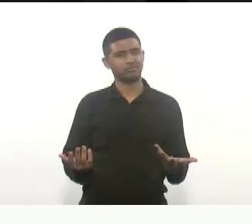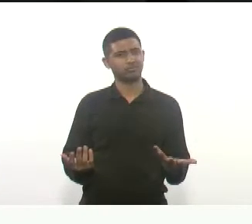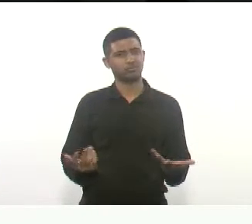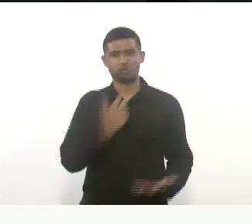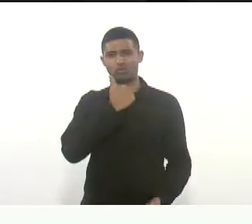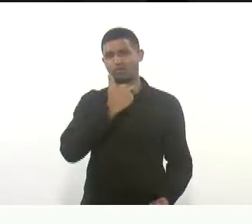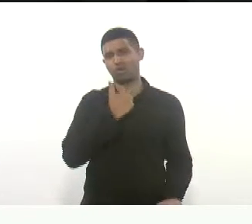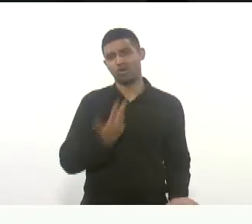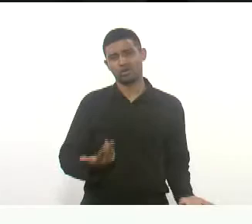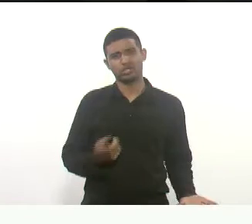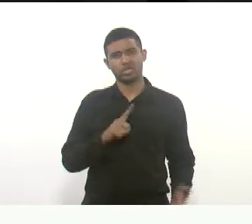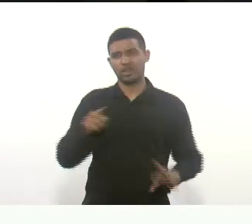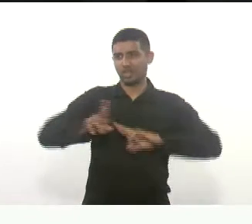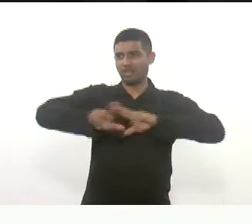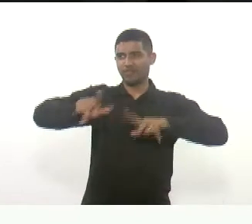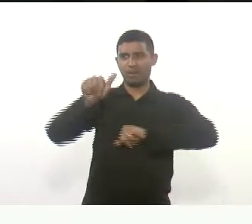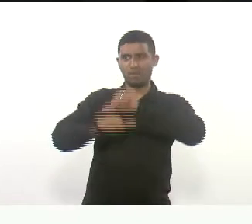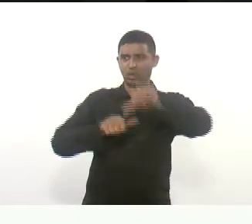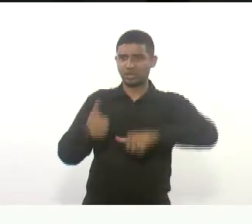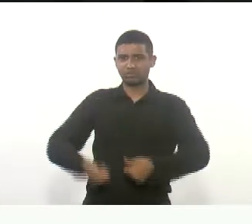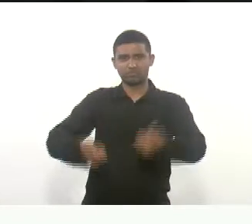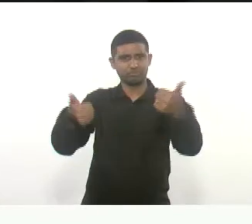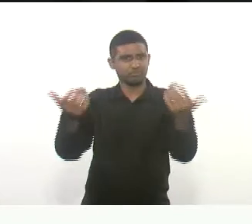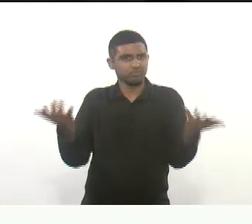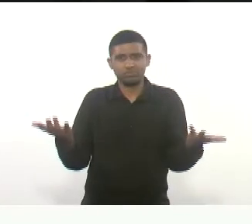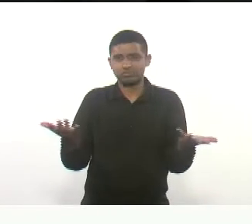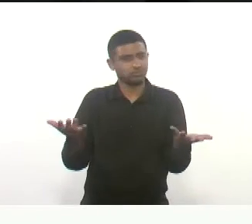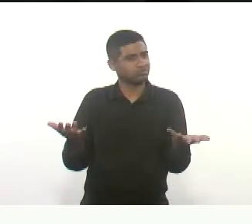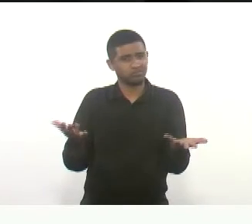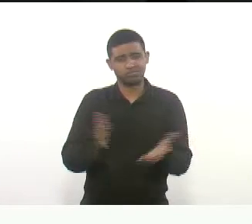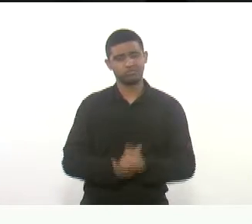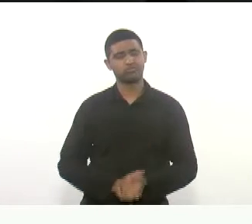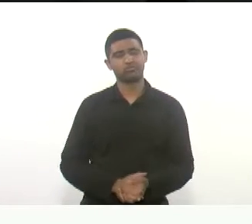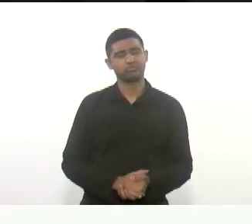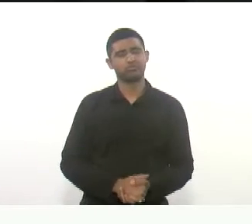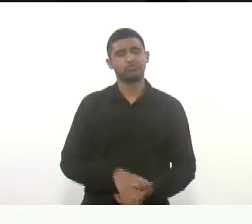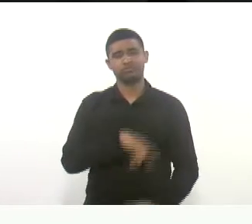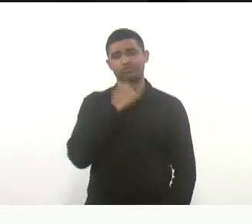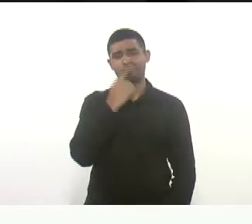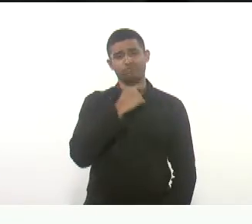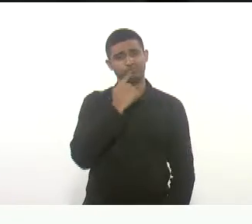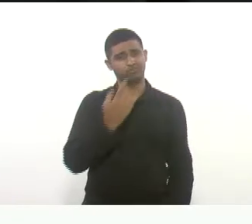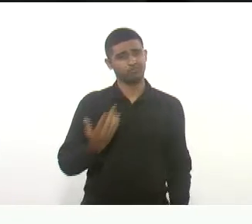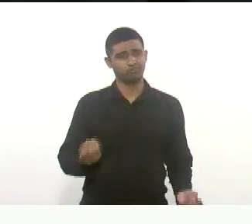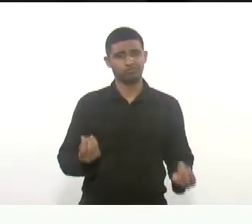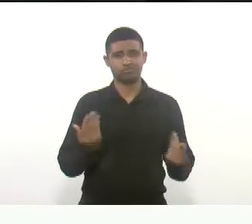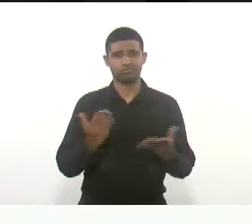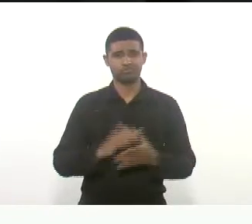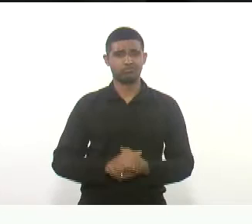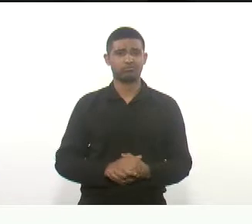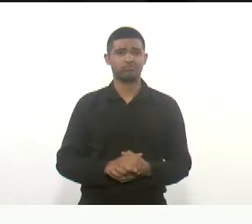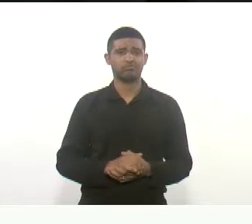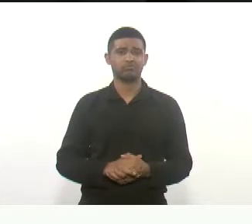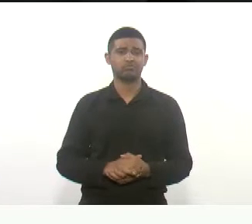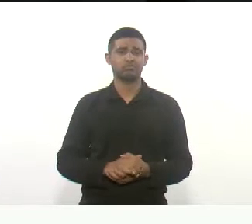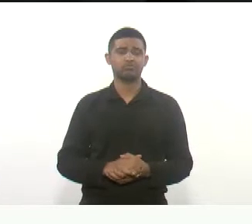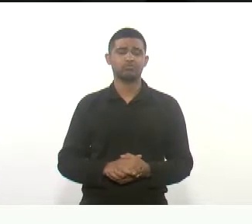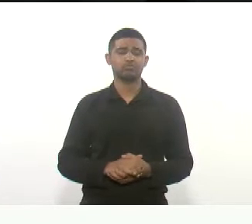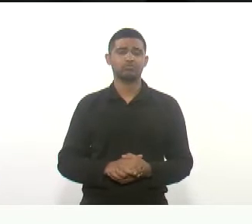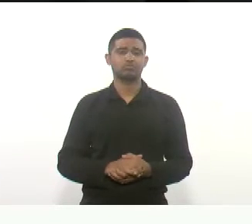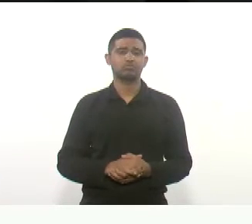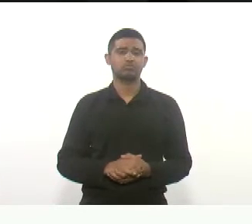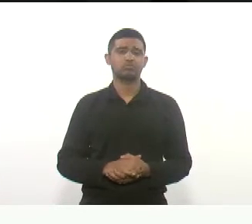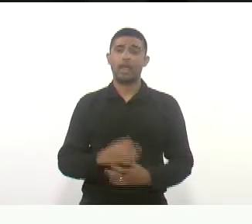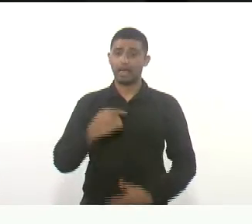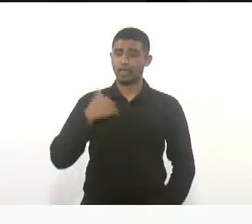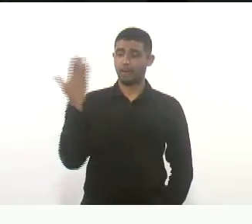algo diferente do que já aconteceu no tempo parcial. É muita ingenuidade pensar isso. Eu,